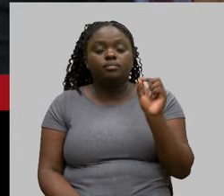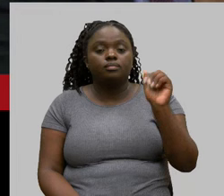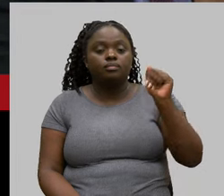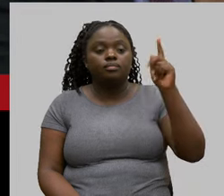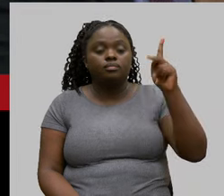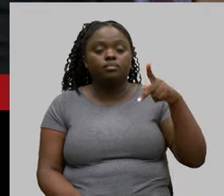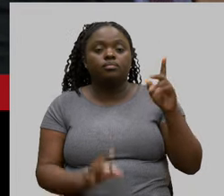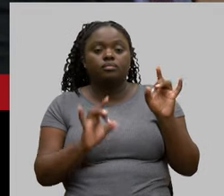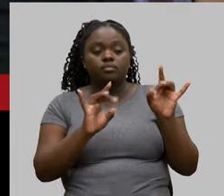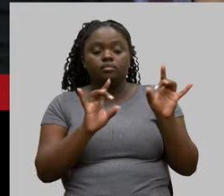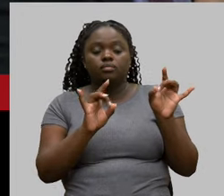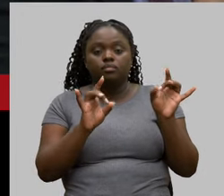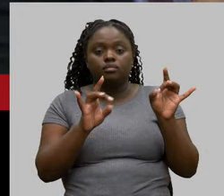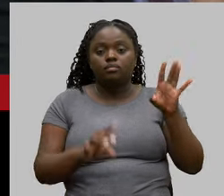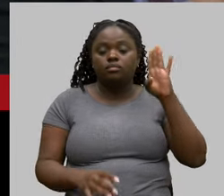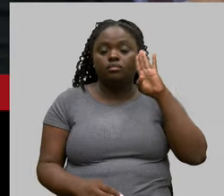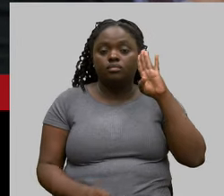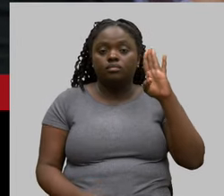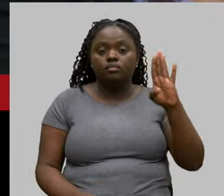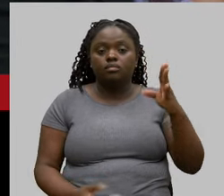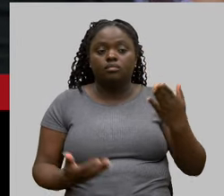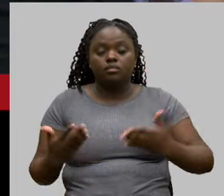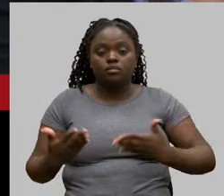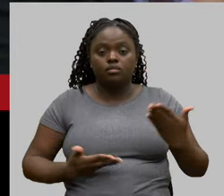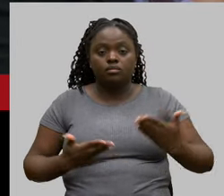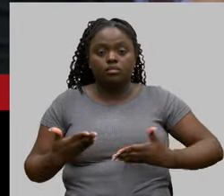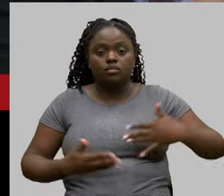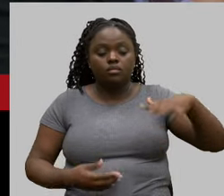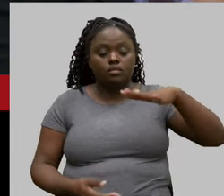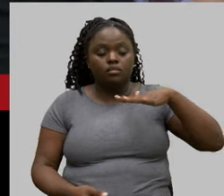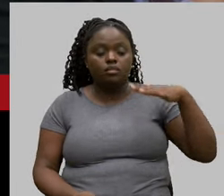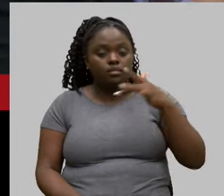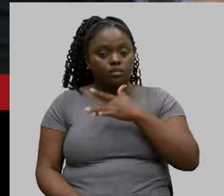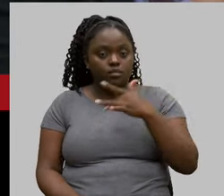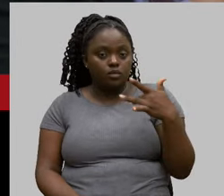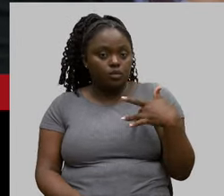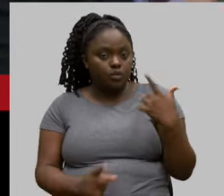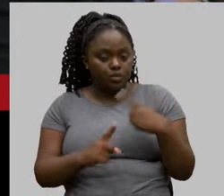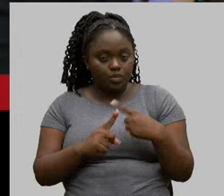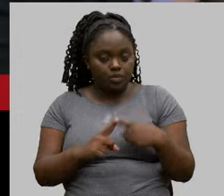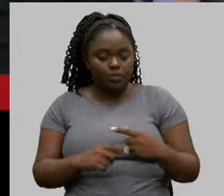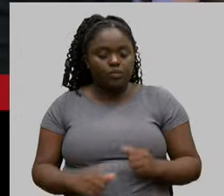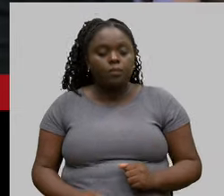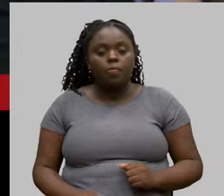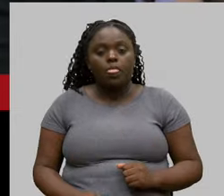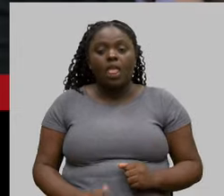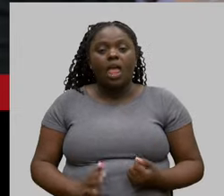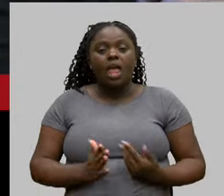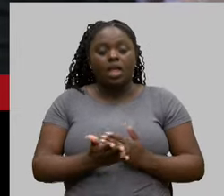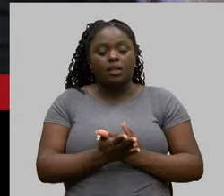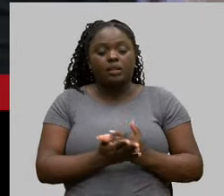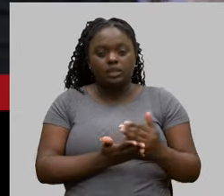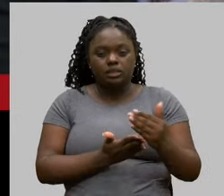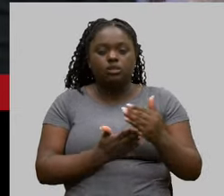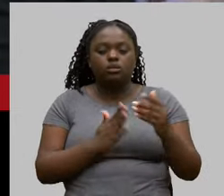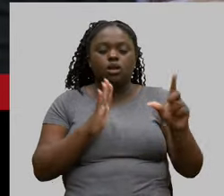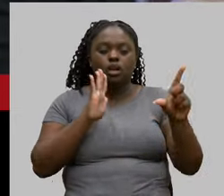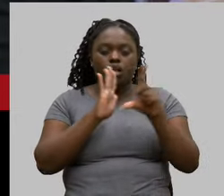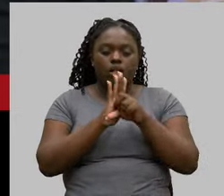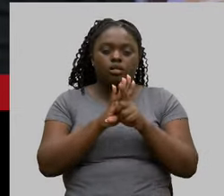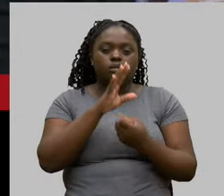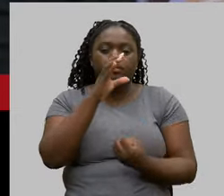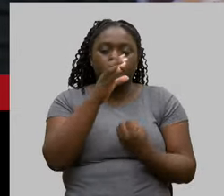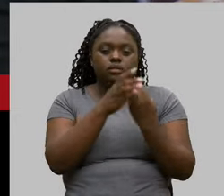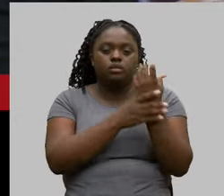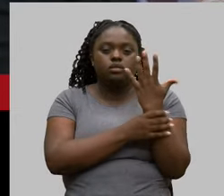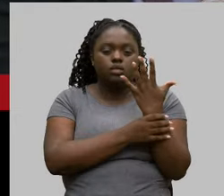especial especialmente dos servidores da área da saúde por quê O legislador inicialmente ao ao estabelecer uma